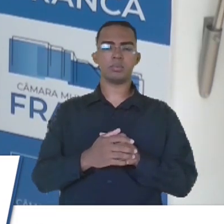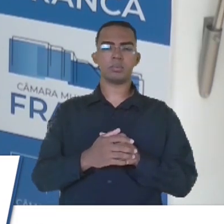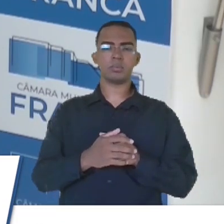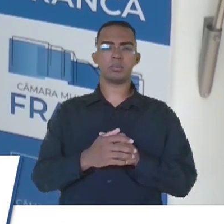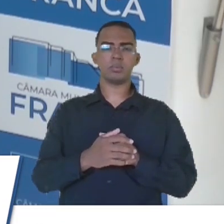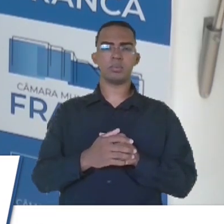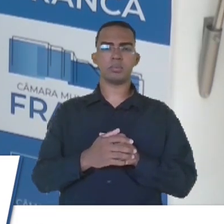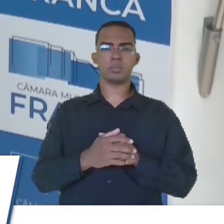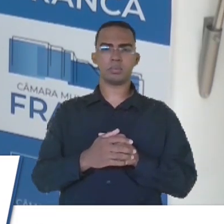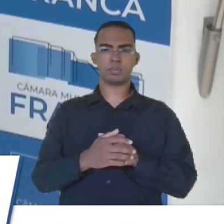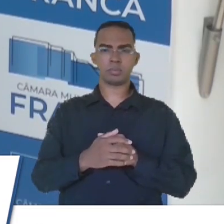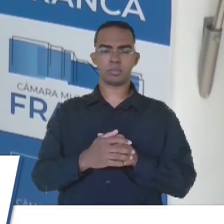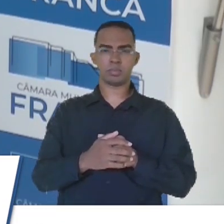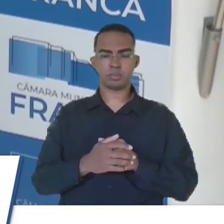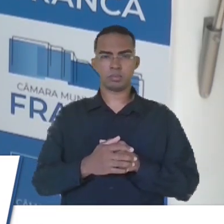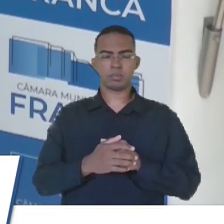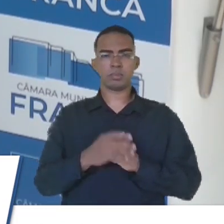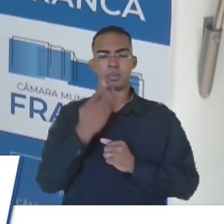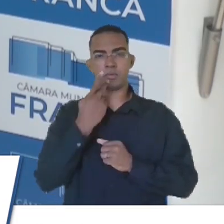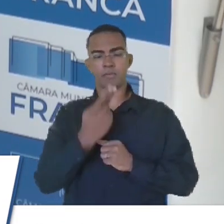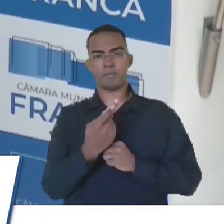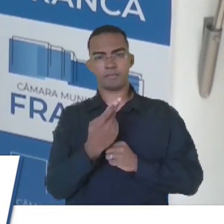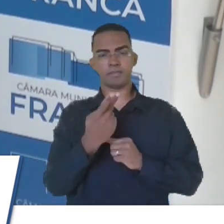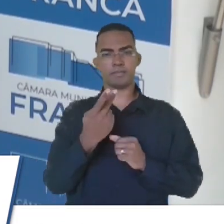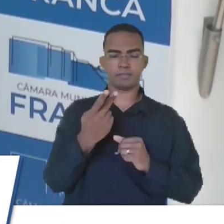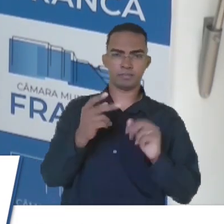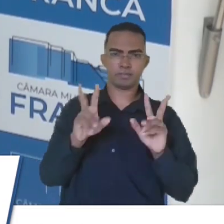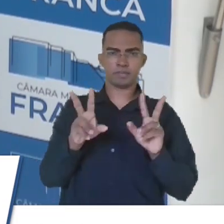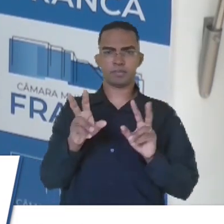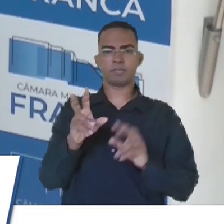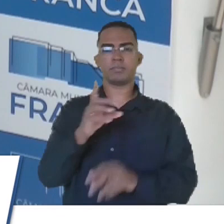fazer um desagravo à deputada